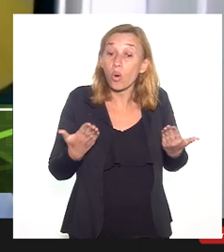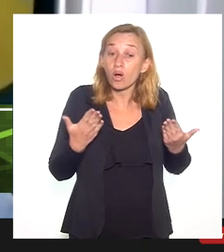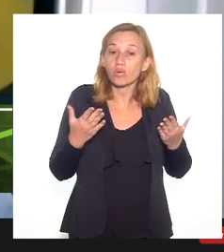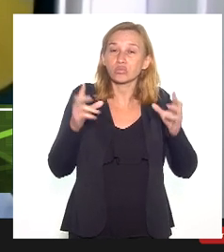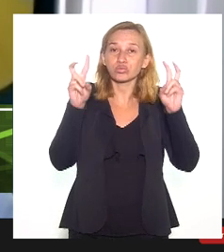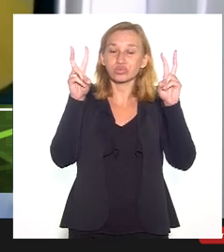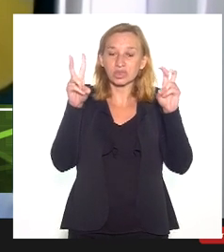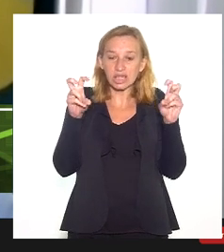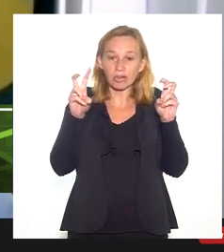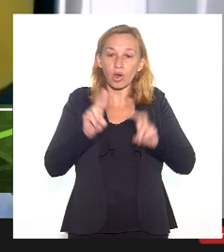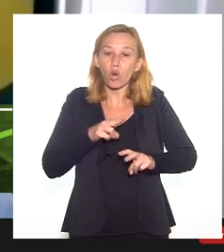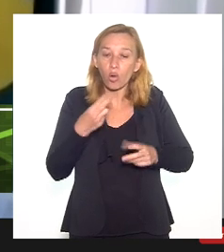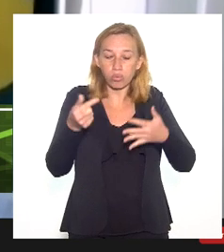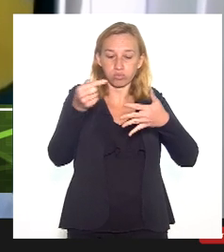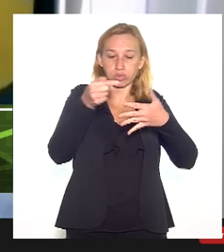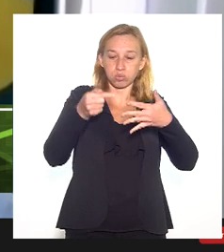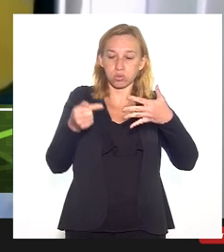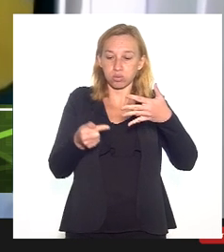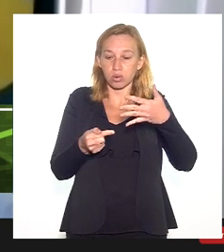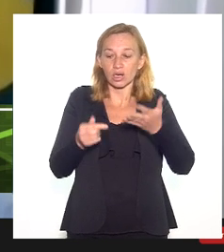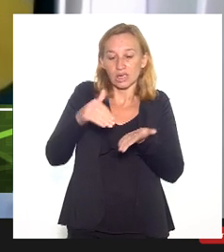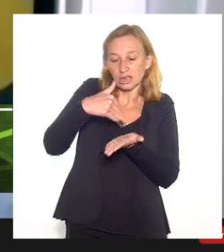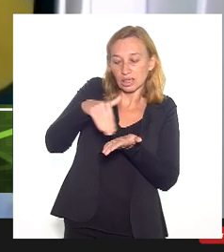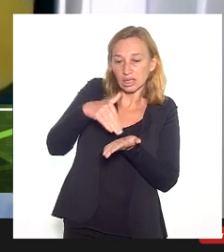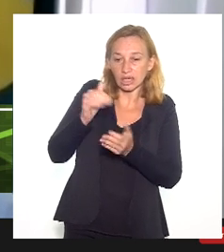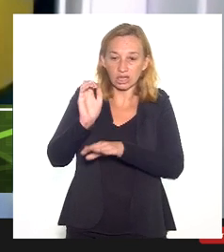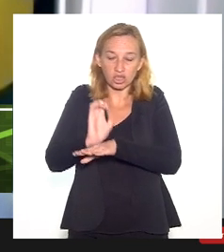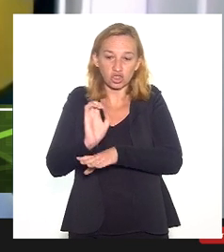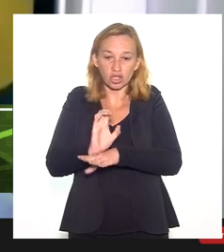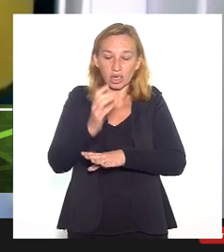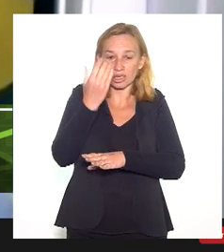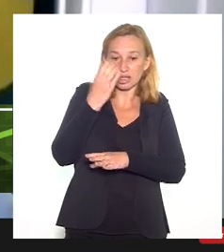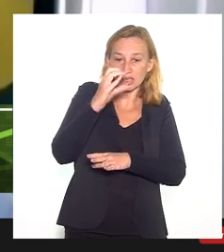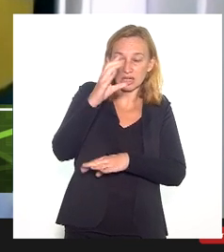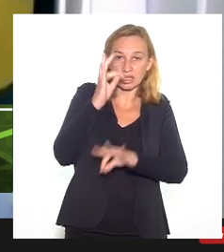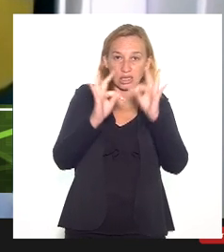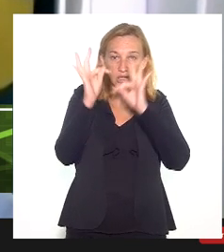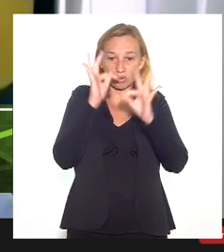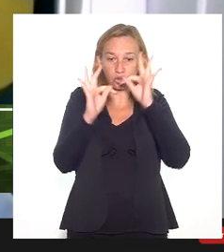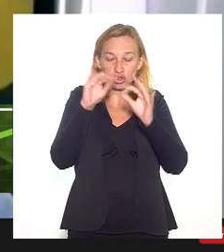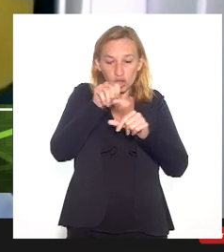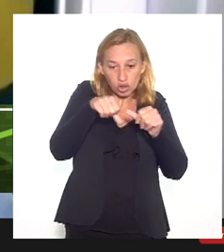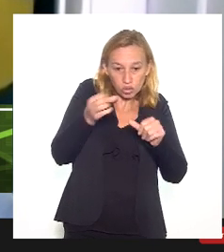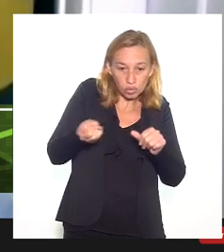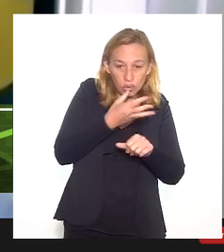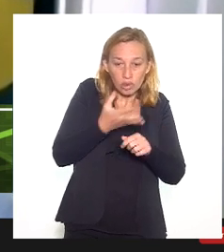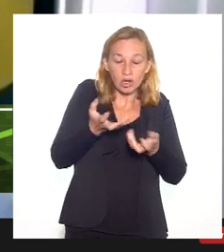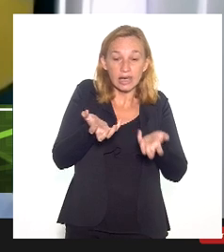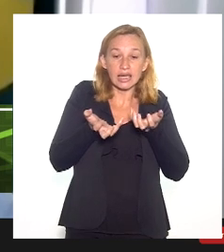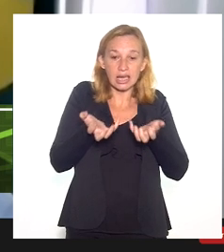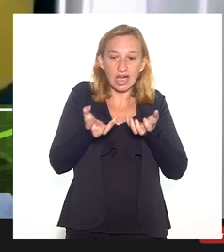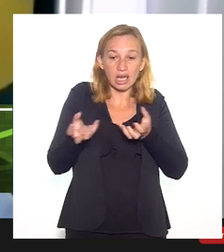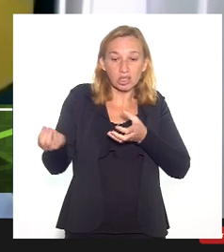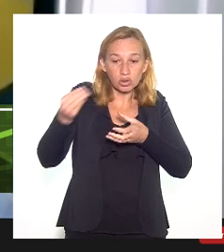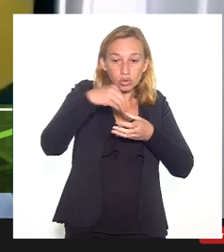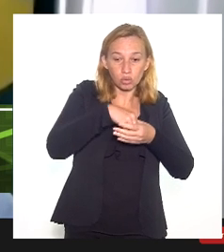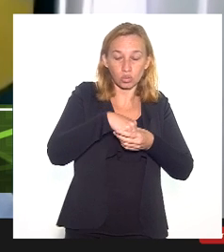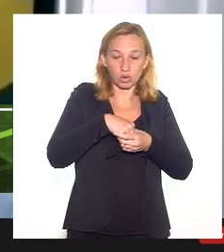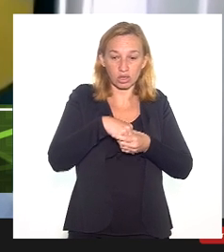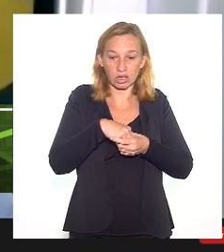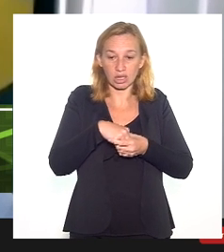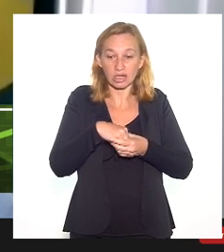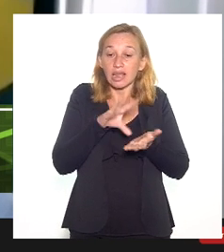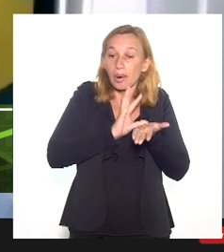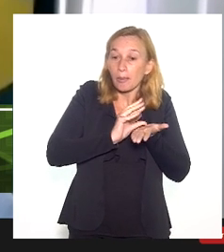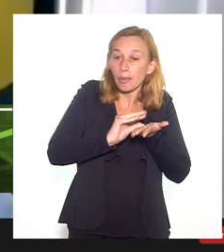temas ou os itens que a Secretaria de Estado de Ciência, Tecnologia e Inovação pretende introduzir na